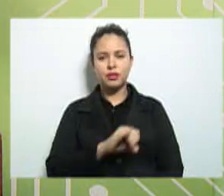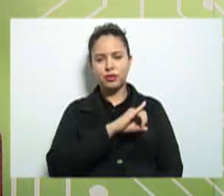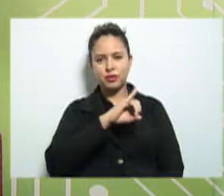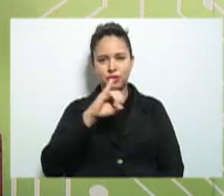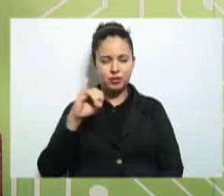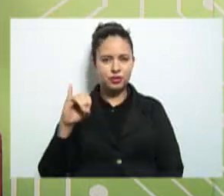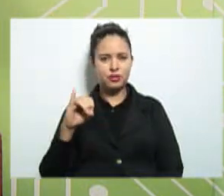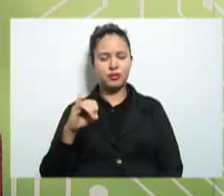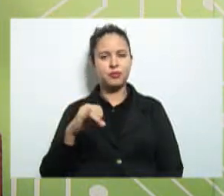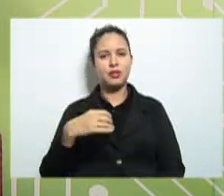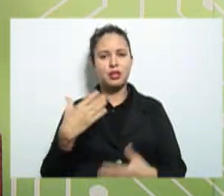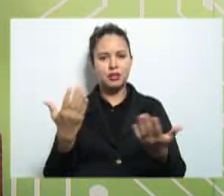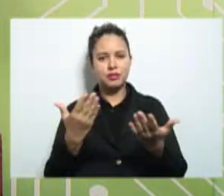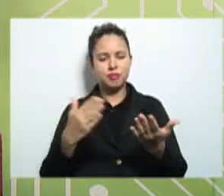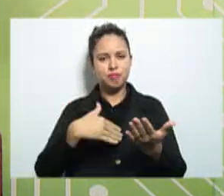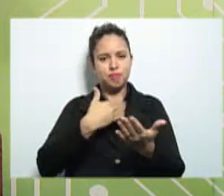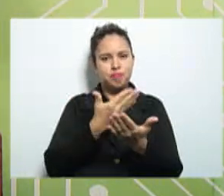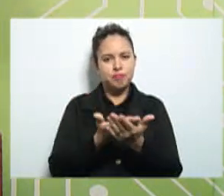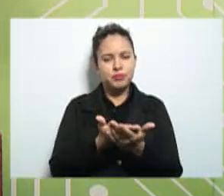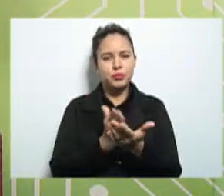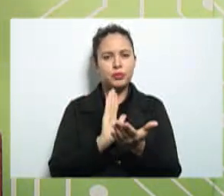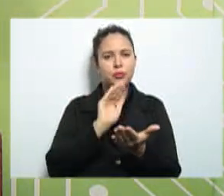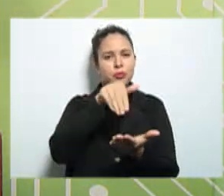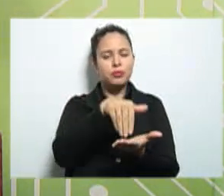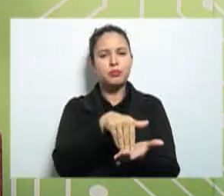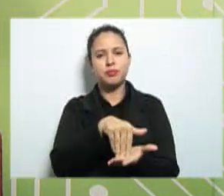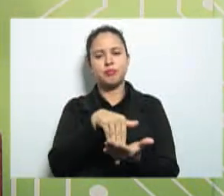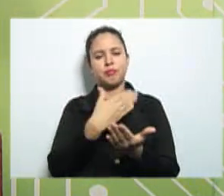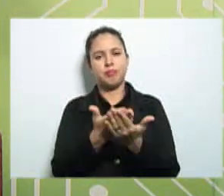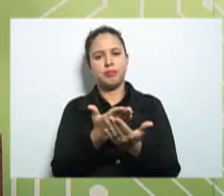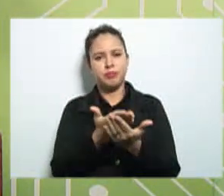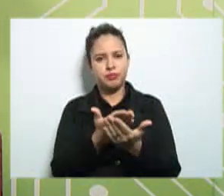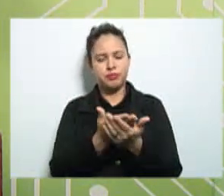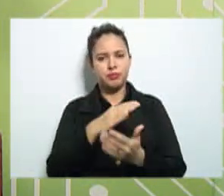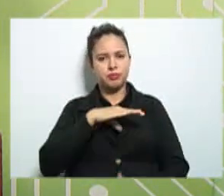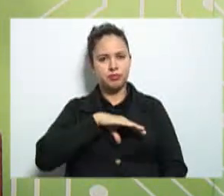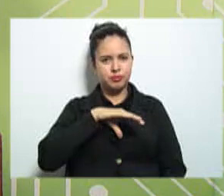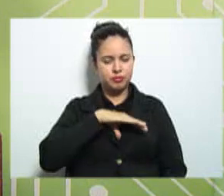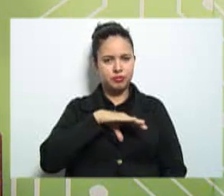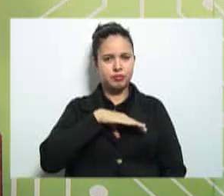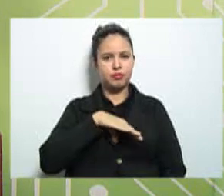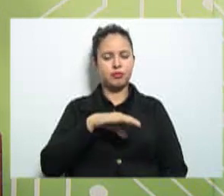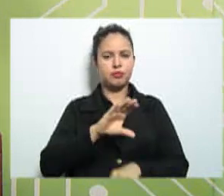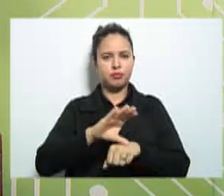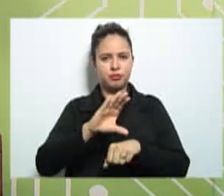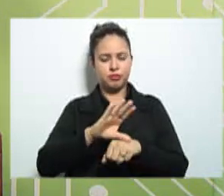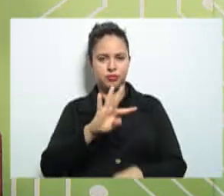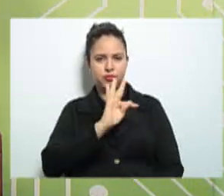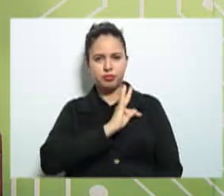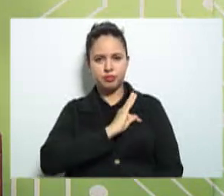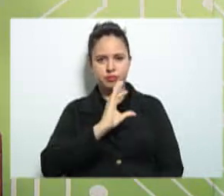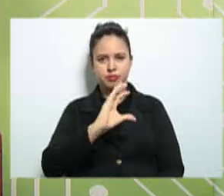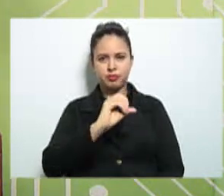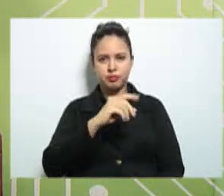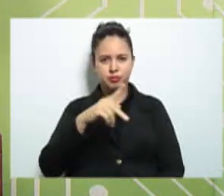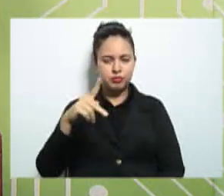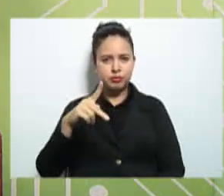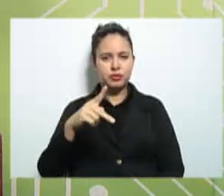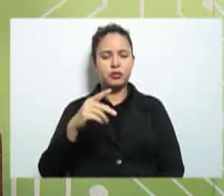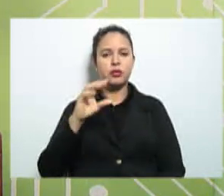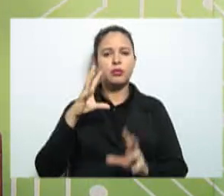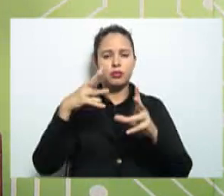Olá! Chegamos à nossa última aula de português instrumental do curso técnico em cooperativismo. Sejam